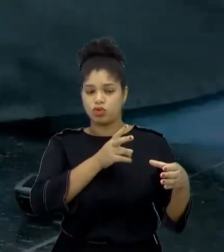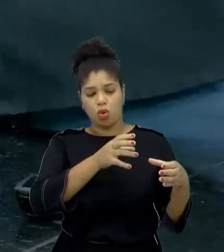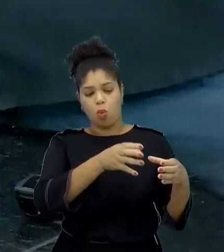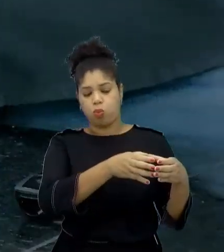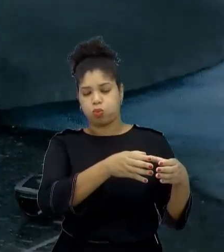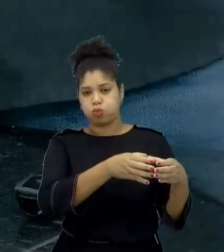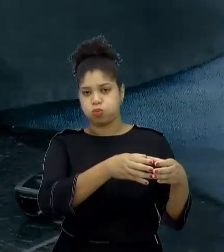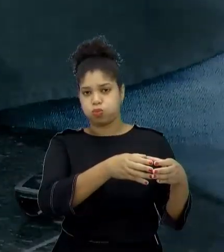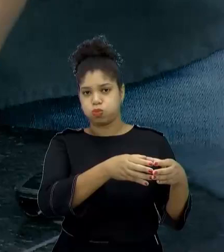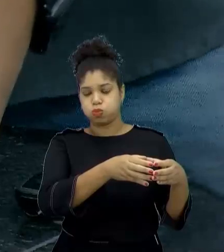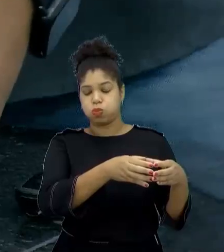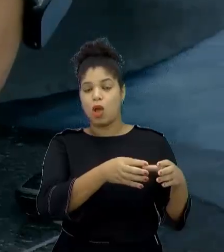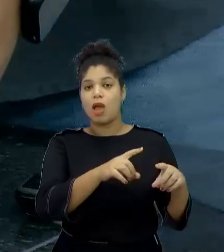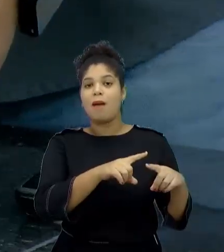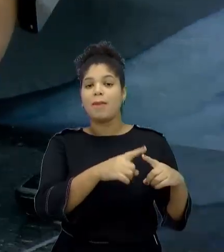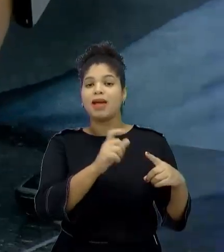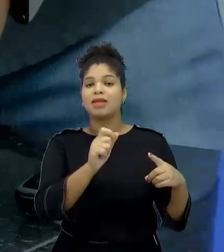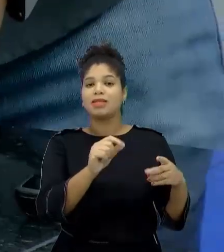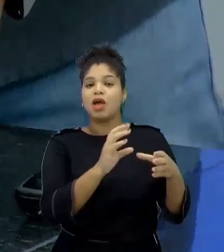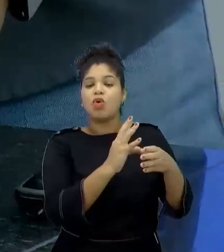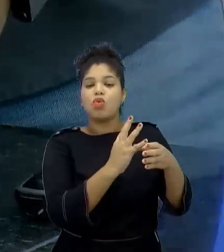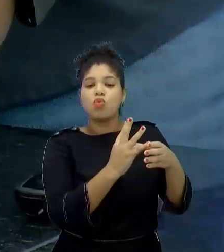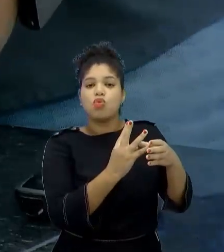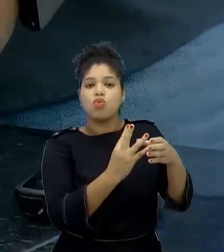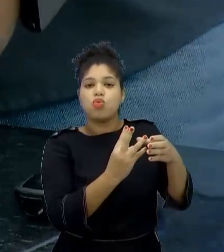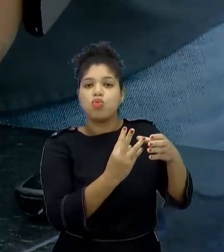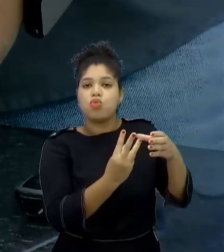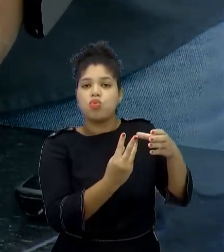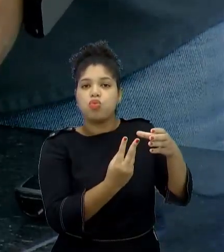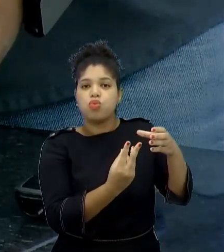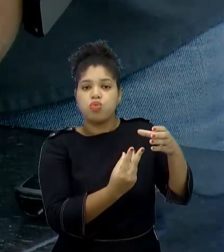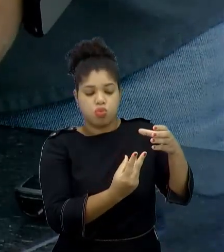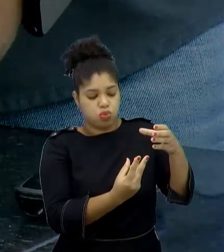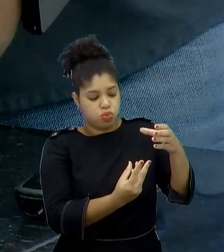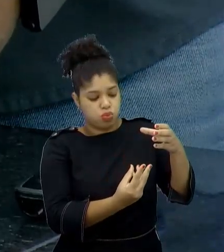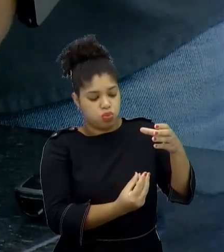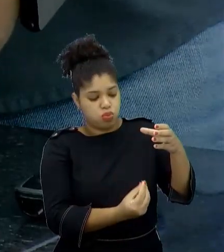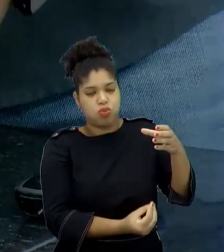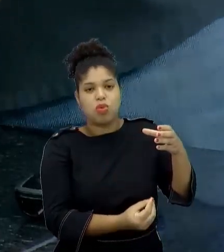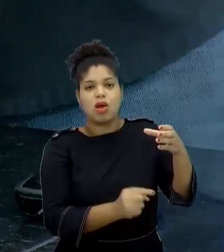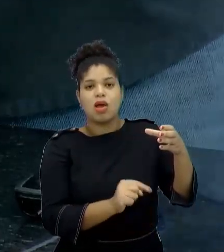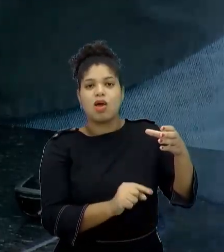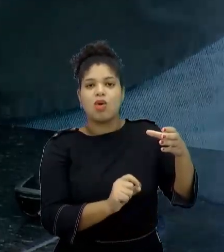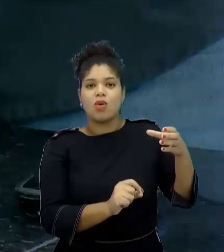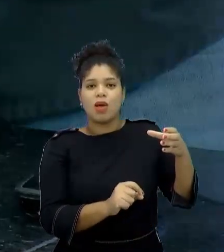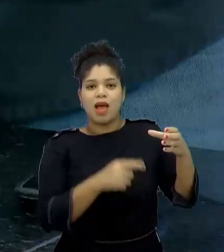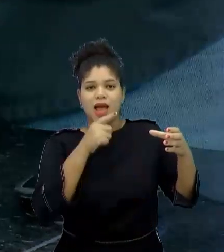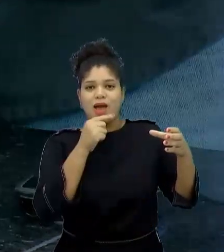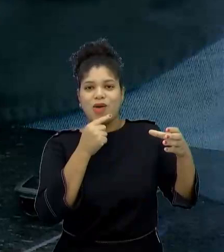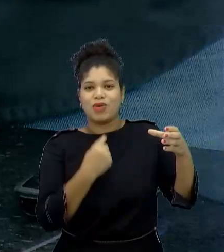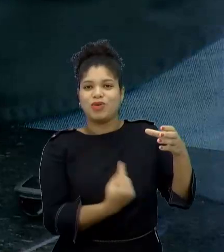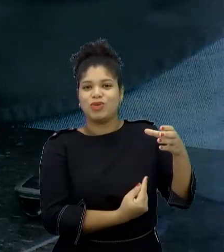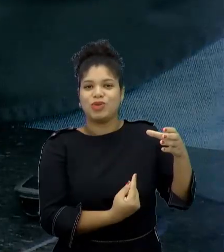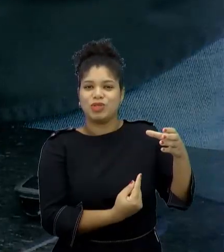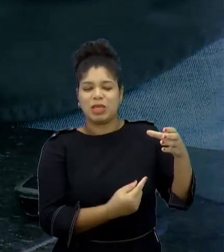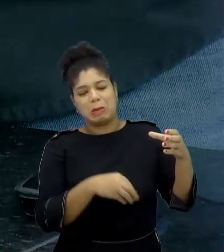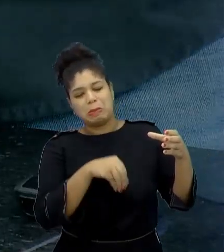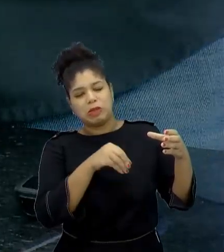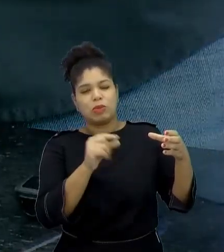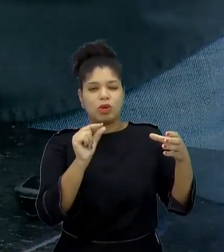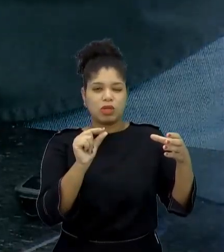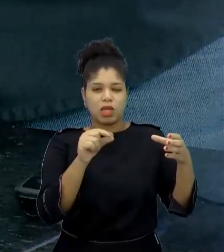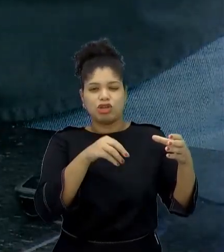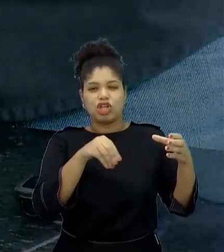ela pode ser coletada e separada por um processo de filtração, tá bom? E as partes maiores,